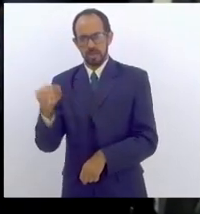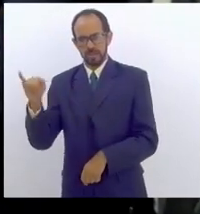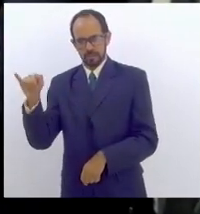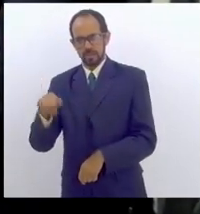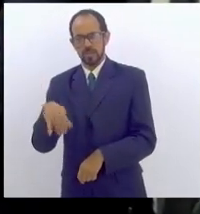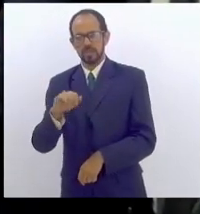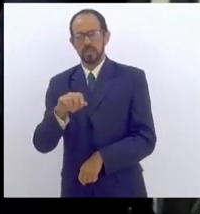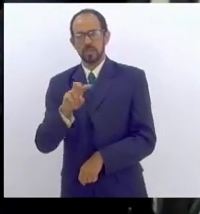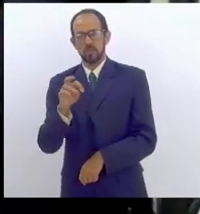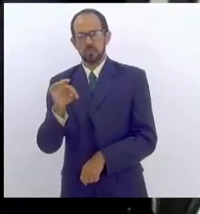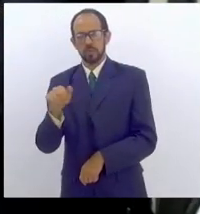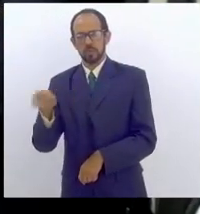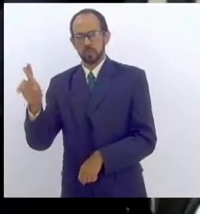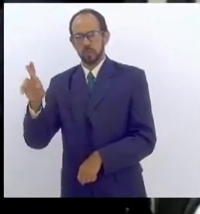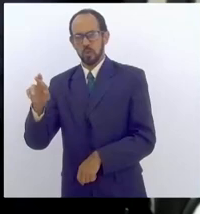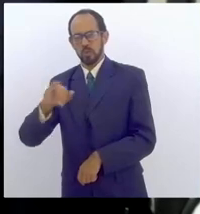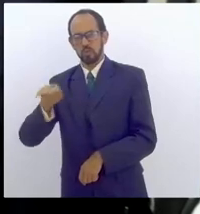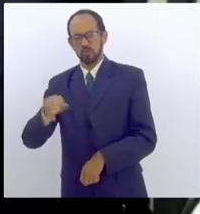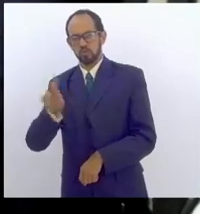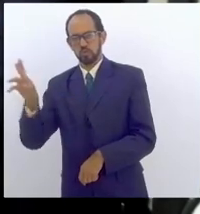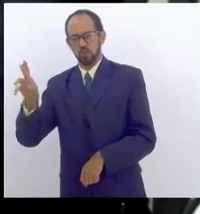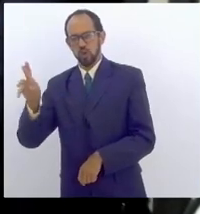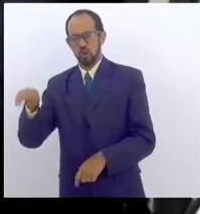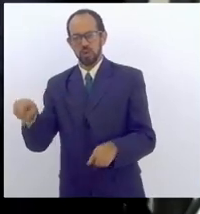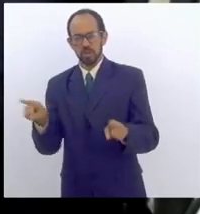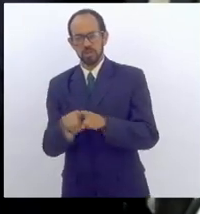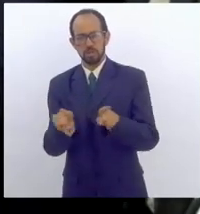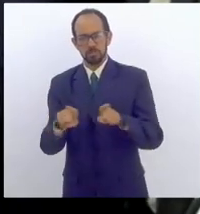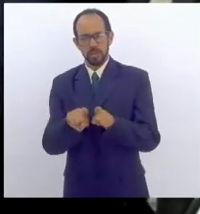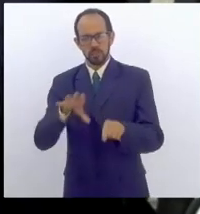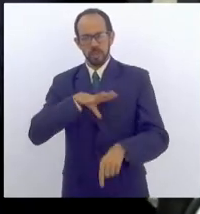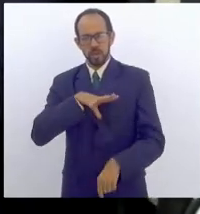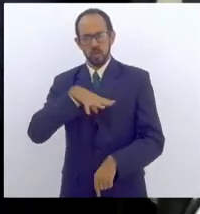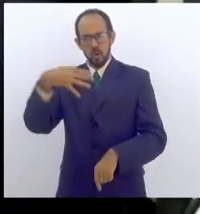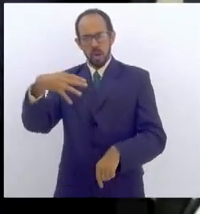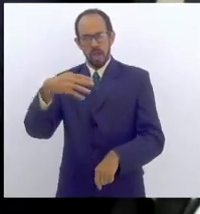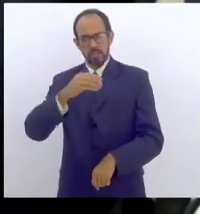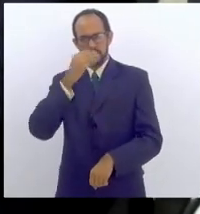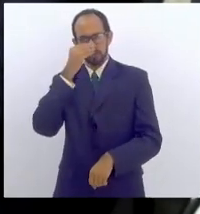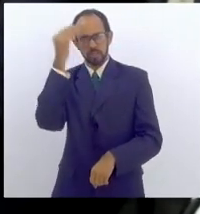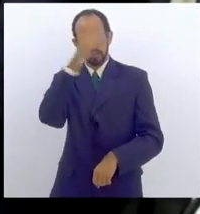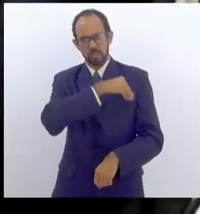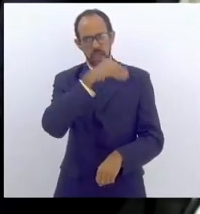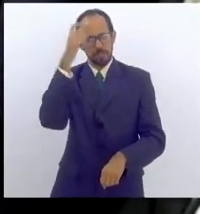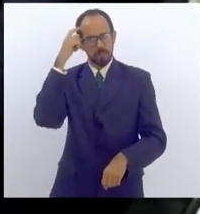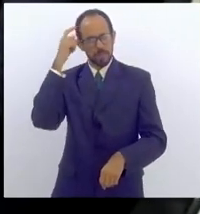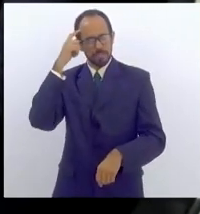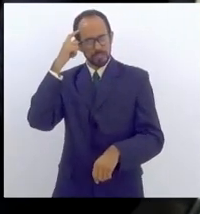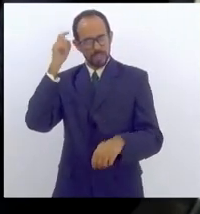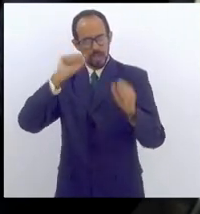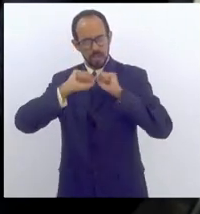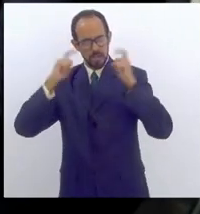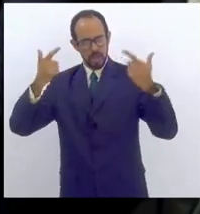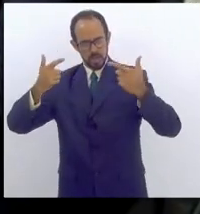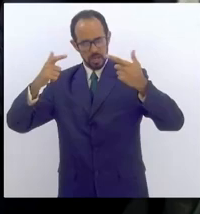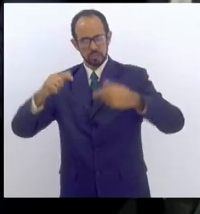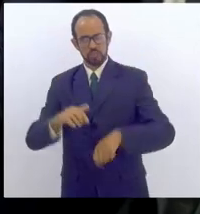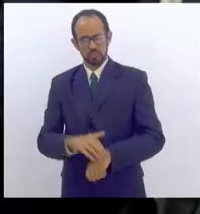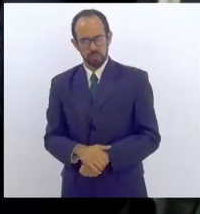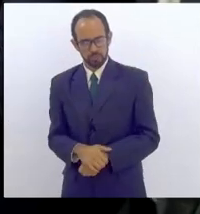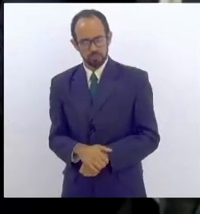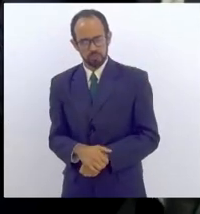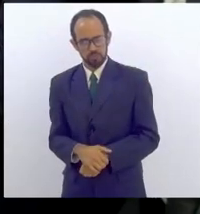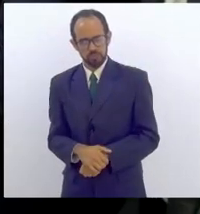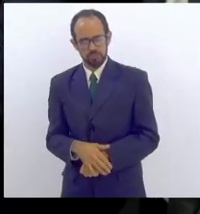Júnior, que tiveram a coragem de deixar a questão ideológica e pensar no Parlamento Fluminense. A